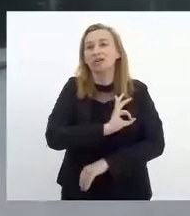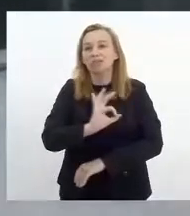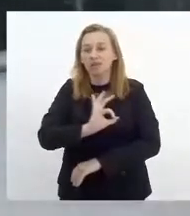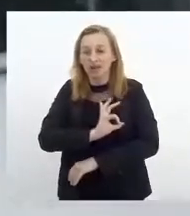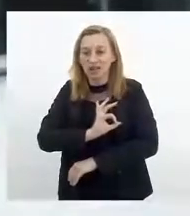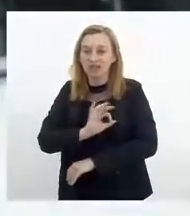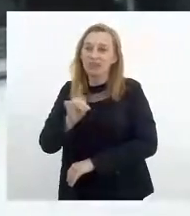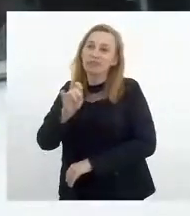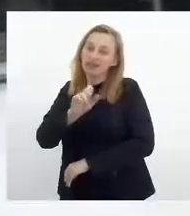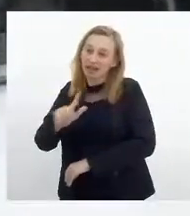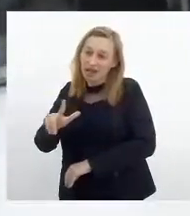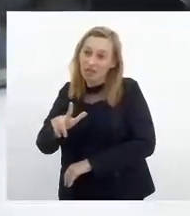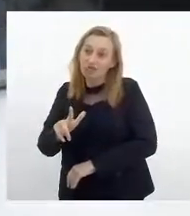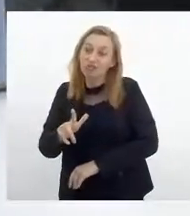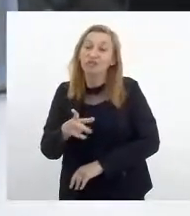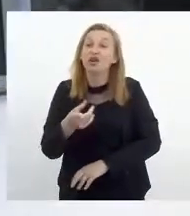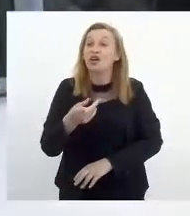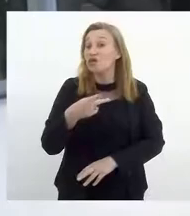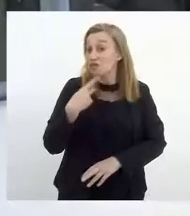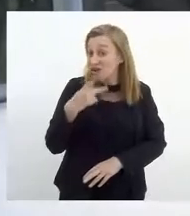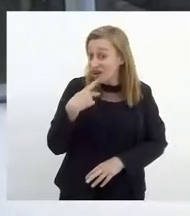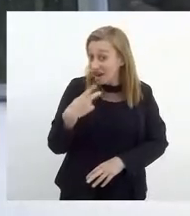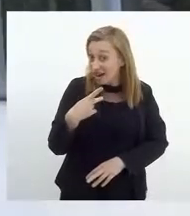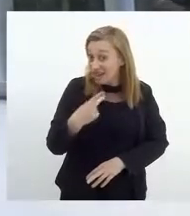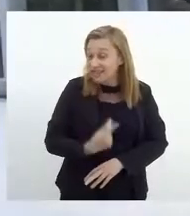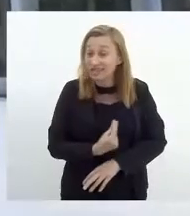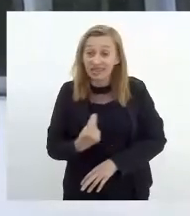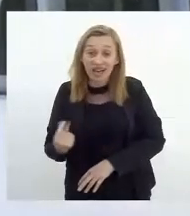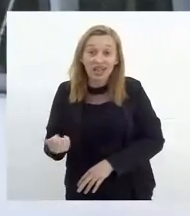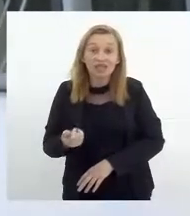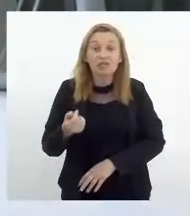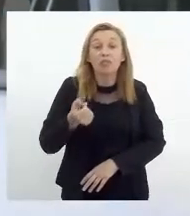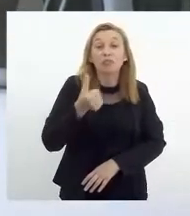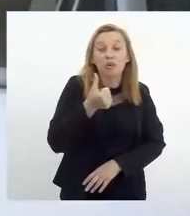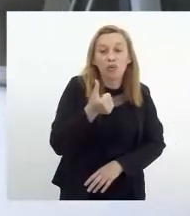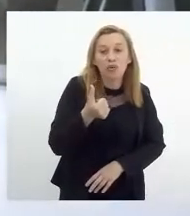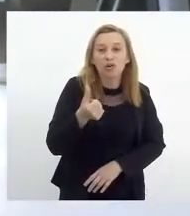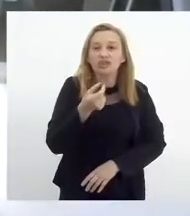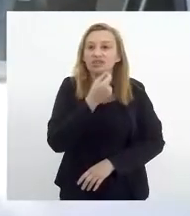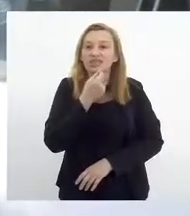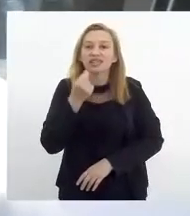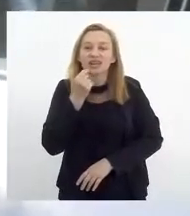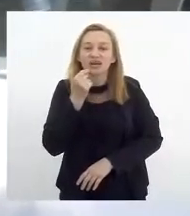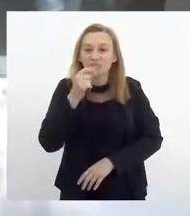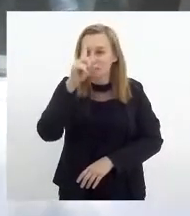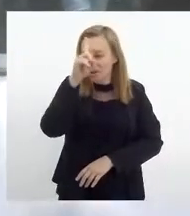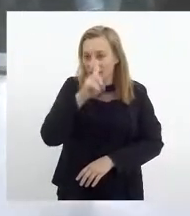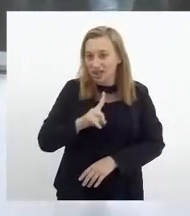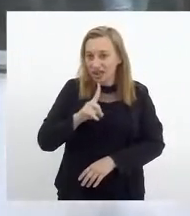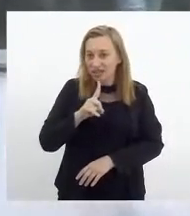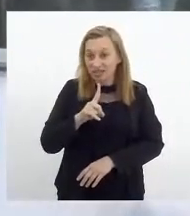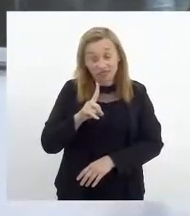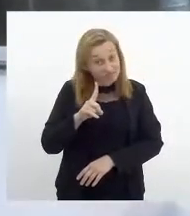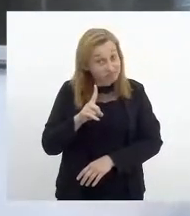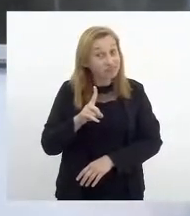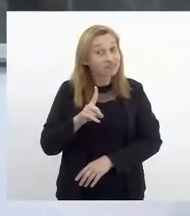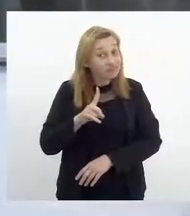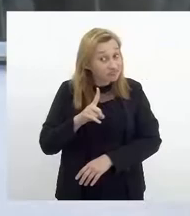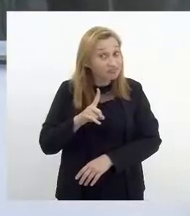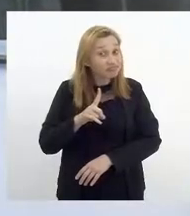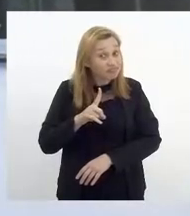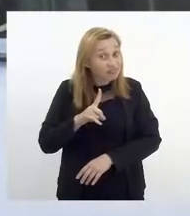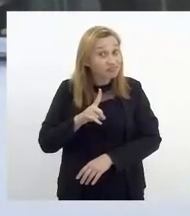Eu ousaria dizer, e saímos ainda há pouco do Setembro Amarelo, eu ousaria